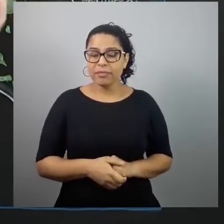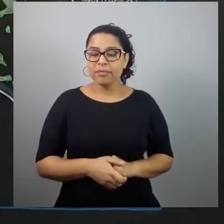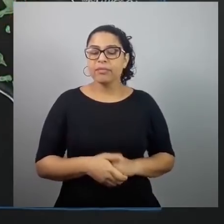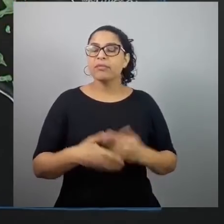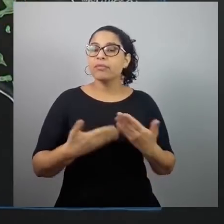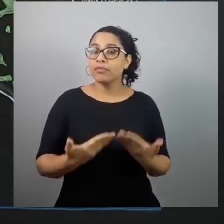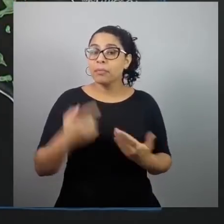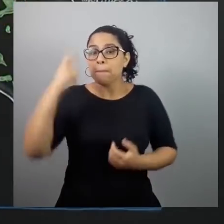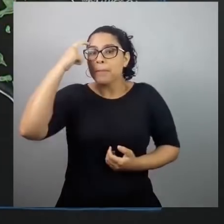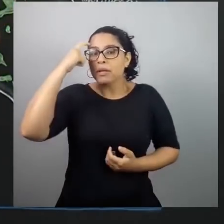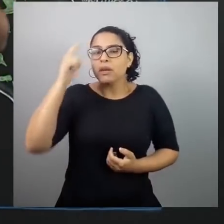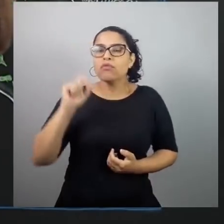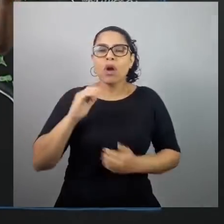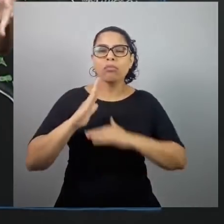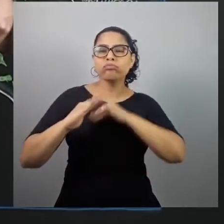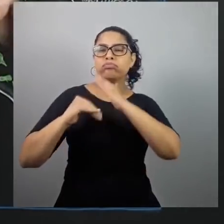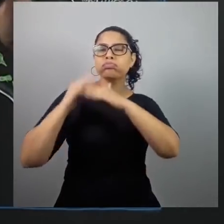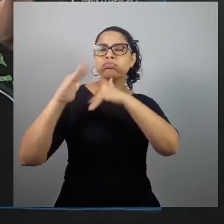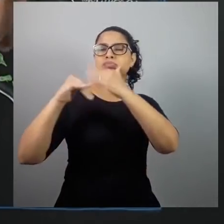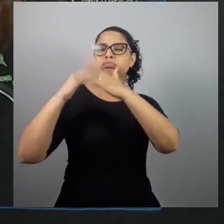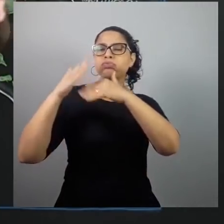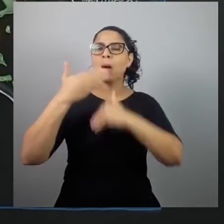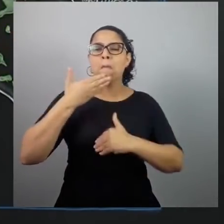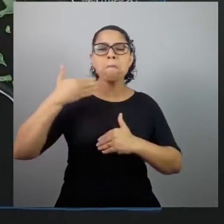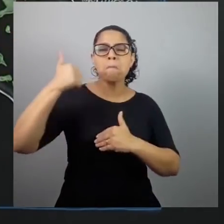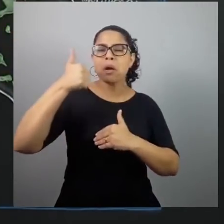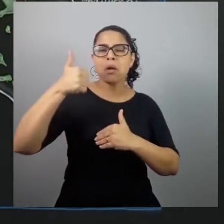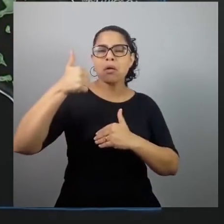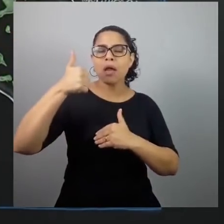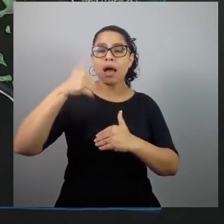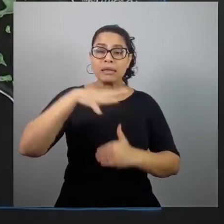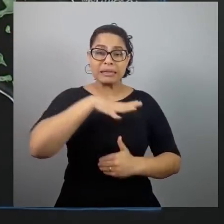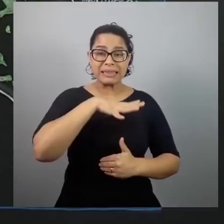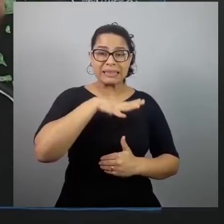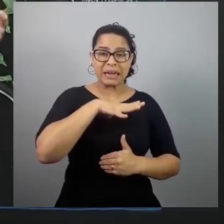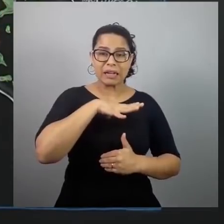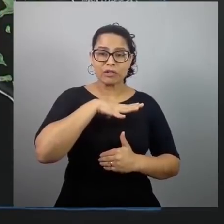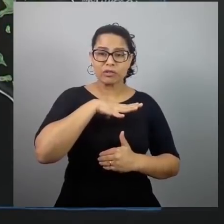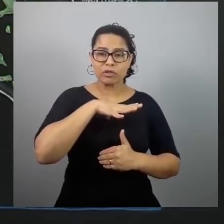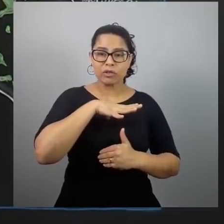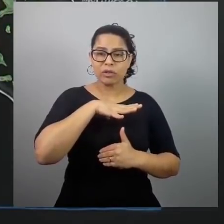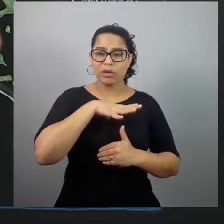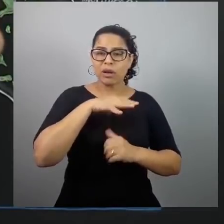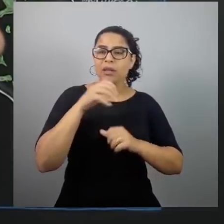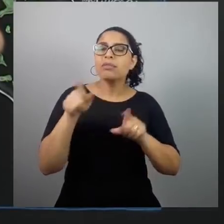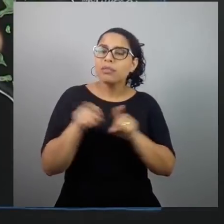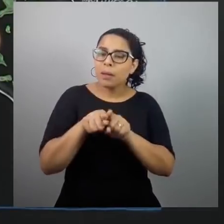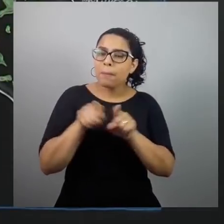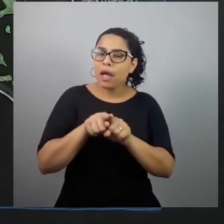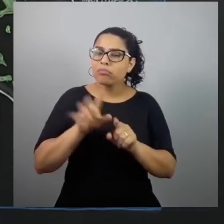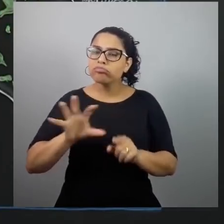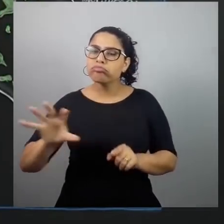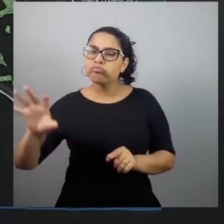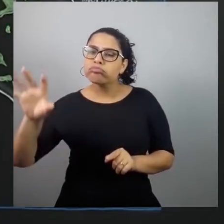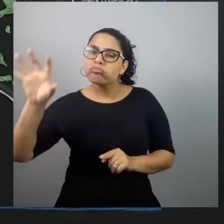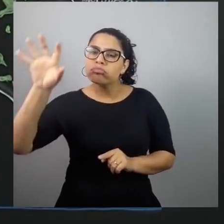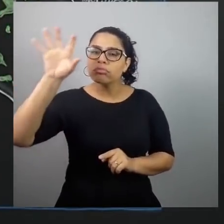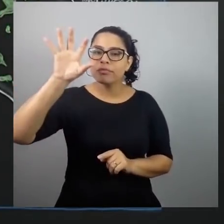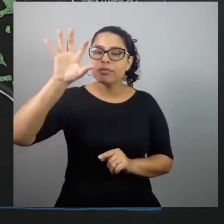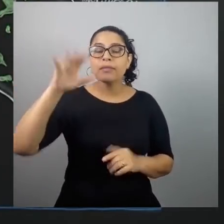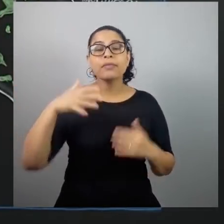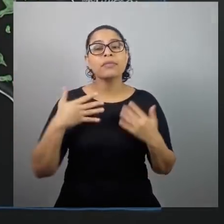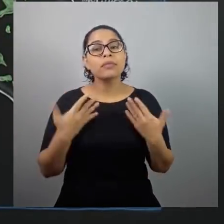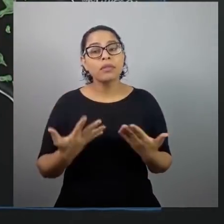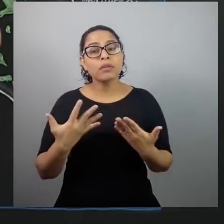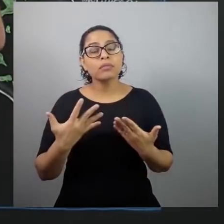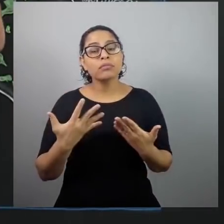o progresso, de levar a estrutura da cidade para as áreas e para as terras indígenas, né? Então, em certo